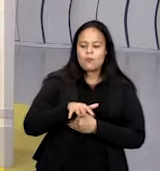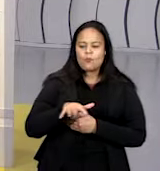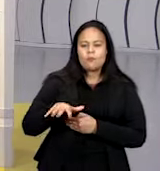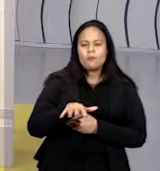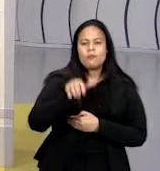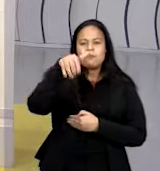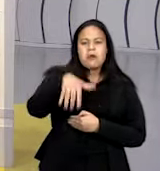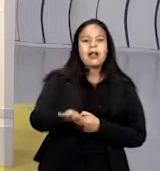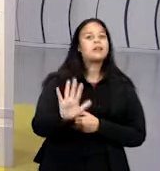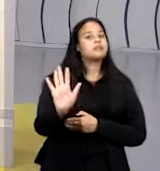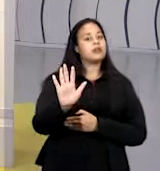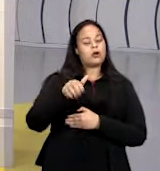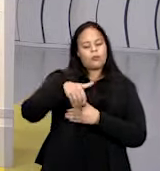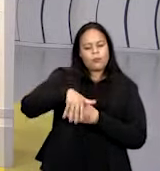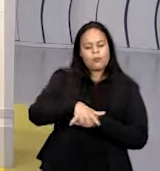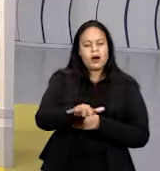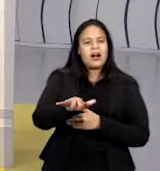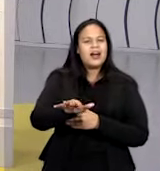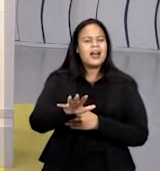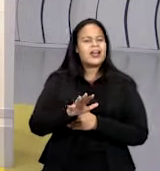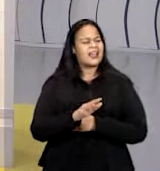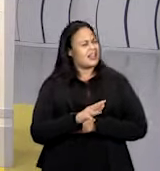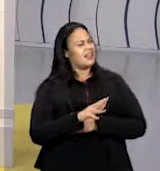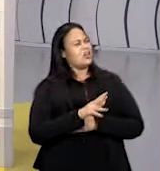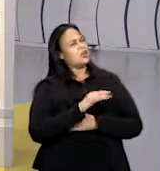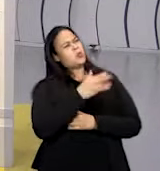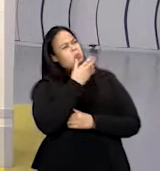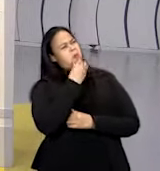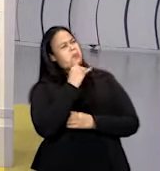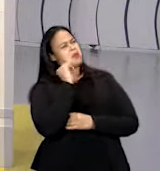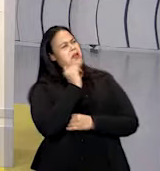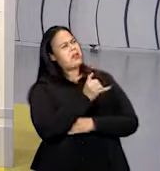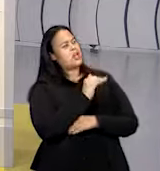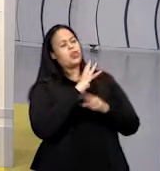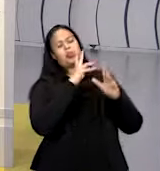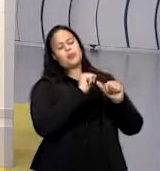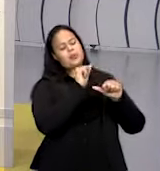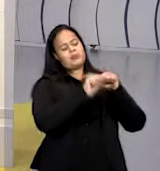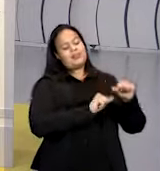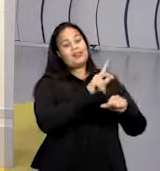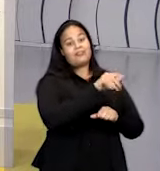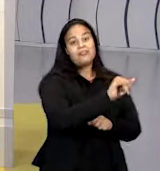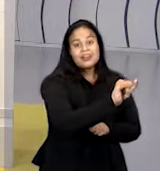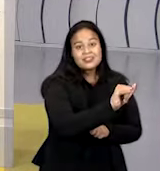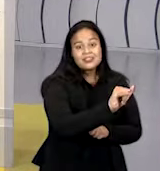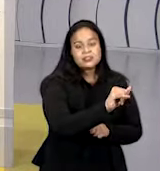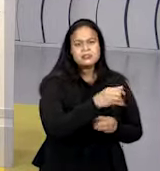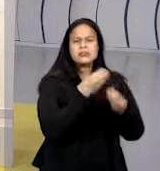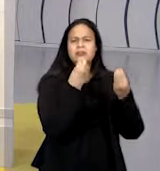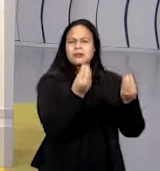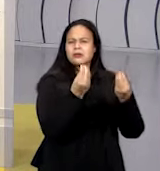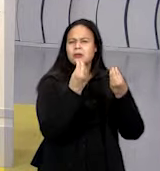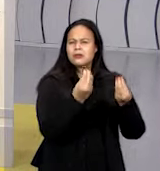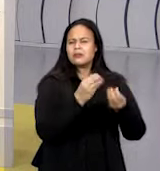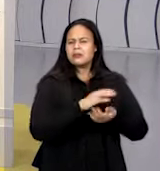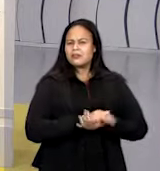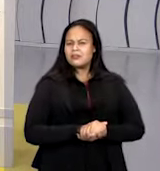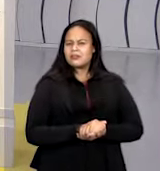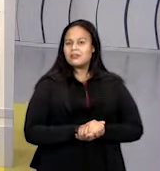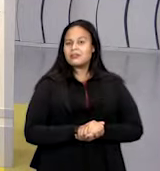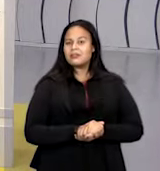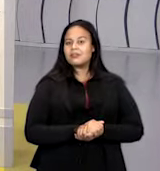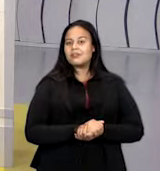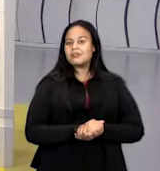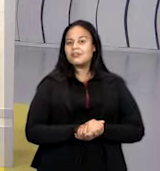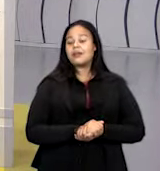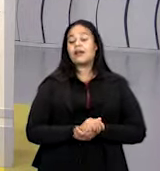que tudo vai mudar. Como assim diz que tudo vai mudar? Ele está fazendo isso para atender a necessidades dos seres humanos